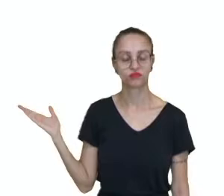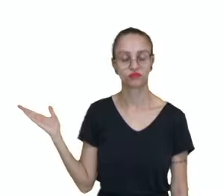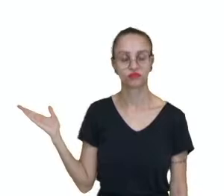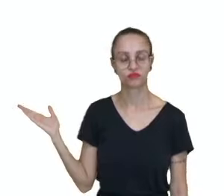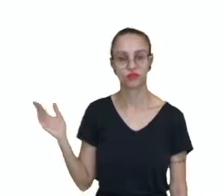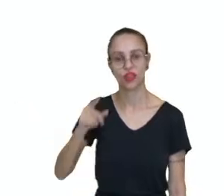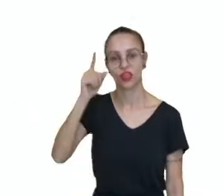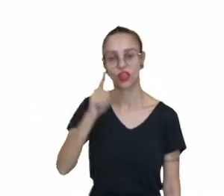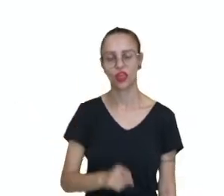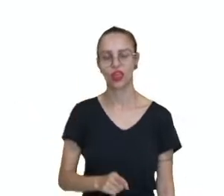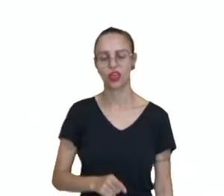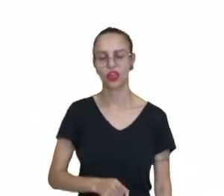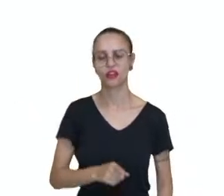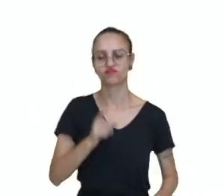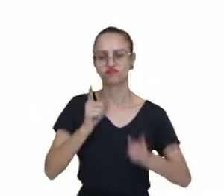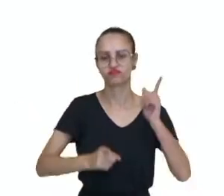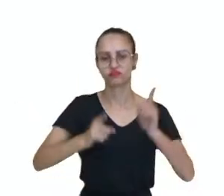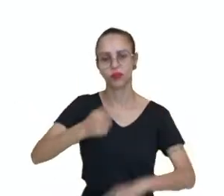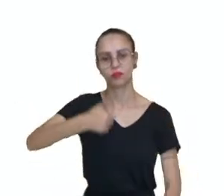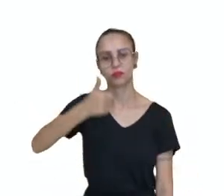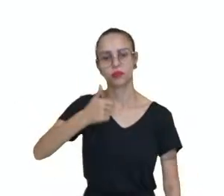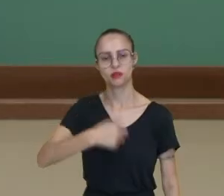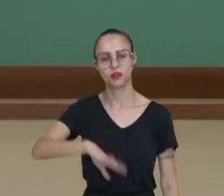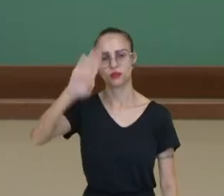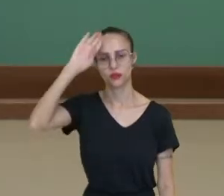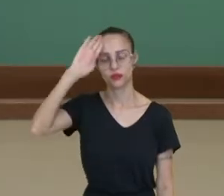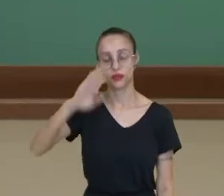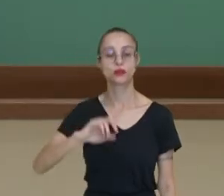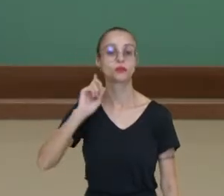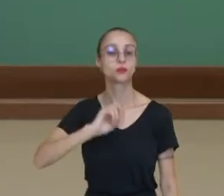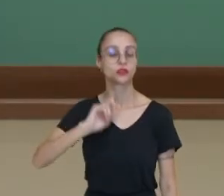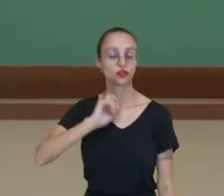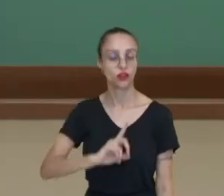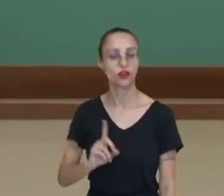comandante do primeiro exército que ficava sediado em Minas Gerais,